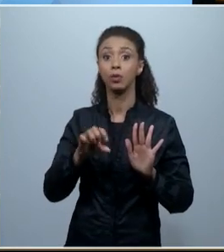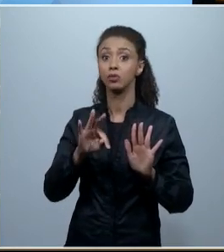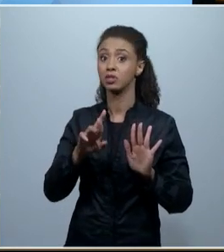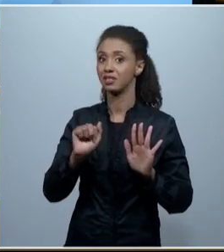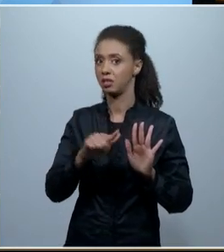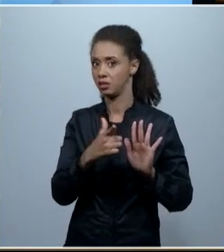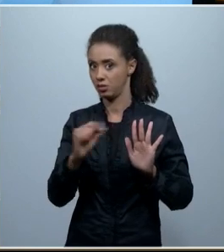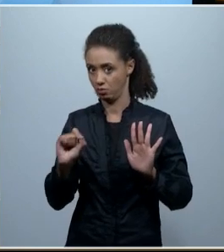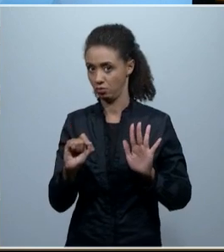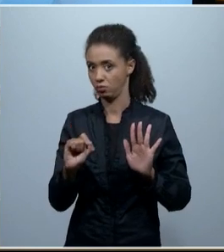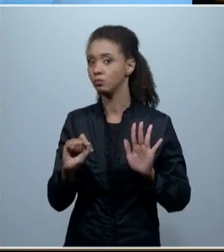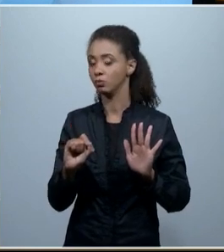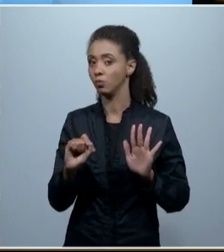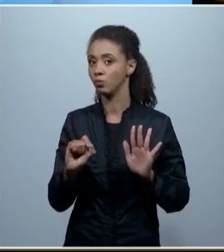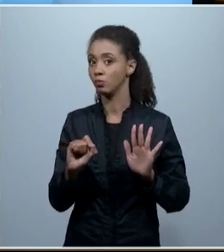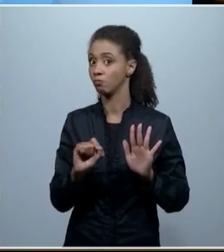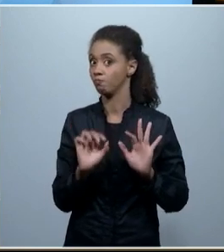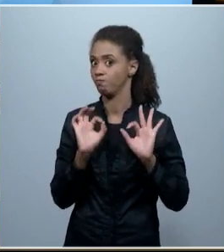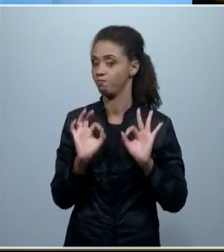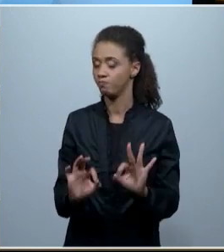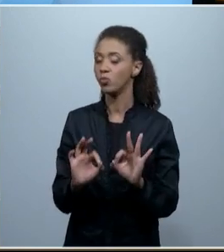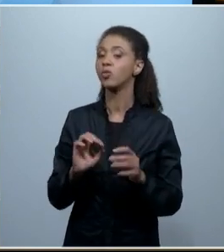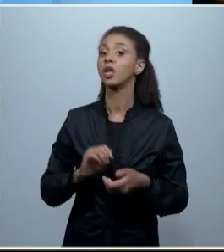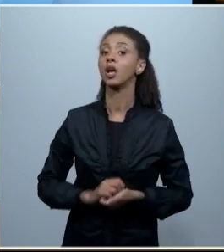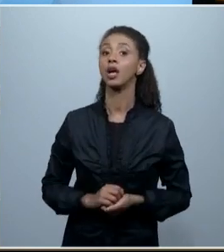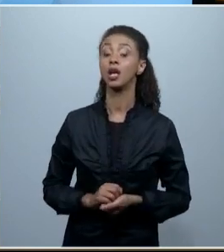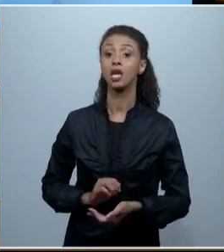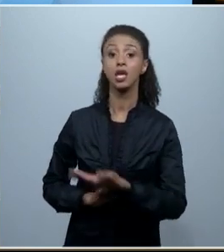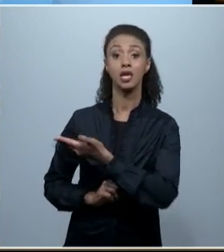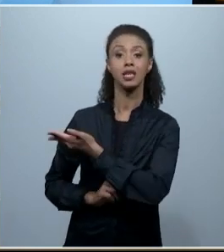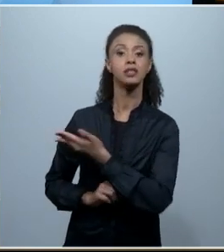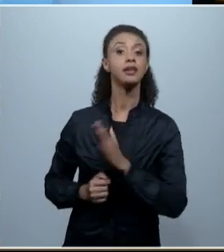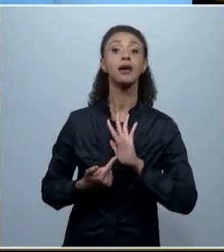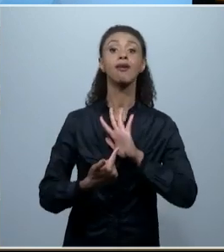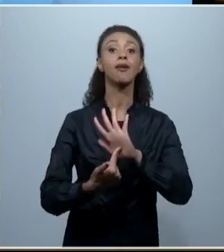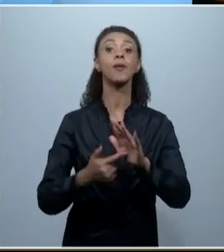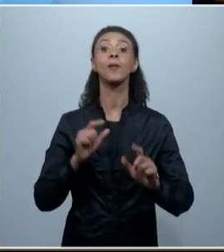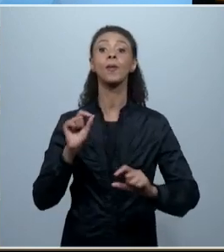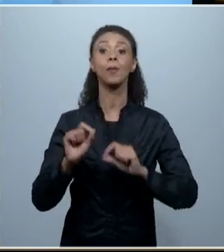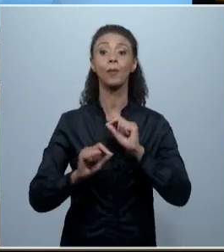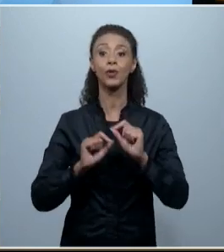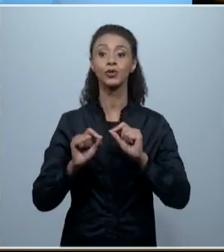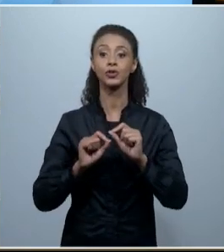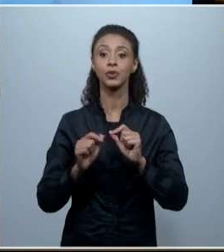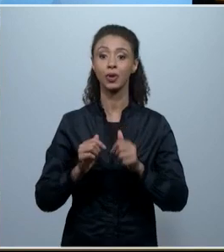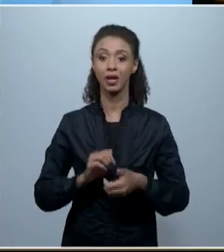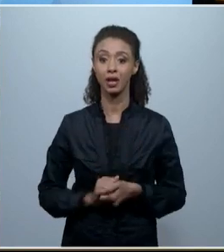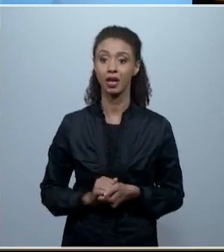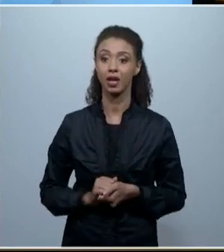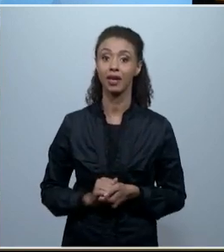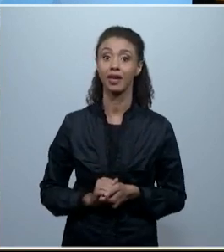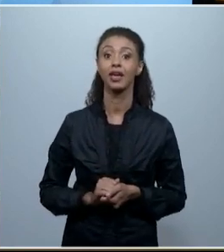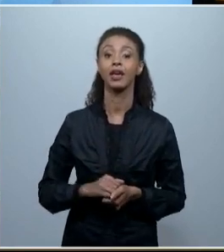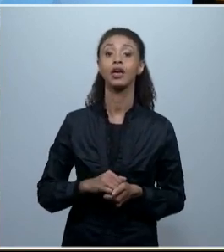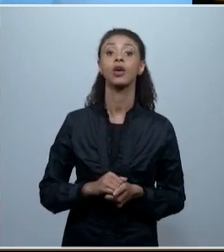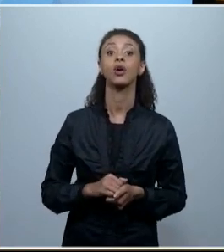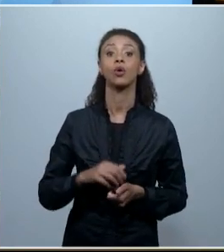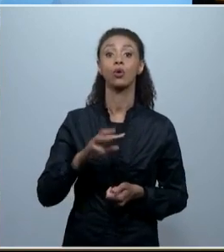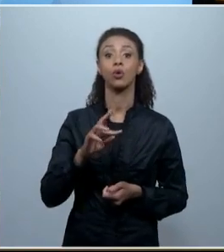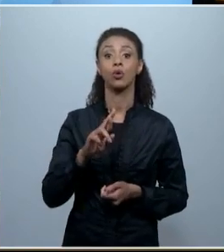e e exercícios para mostrar que as alturas do triângulo ocultando estão contidas dentro do triângulo aos